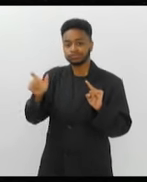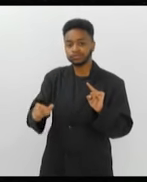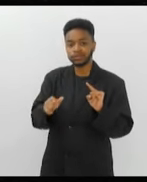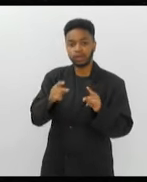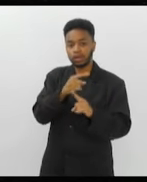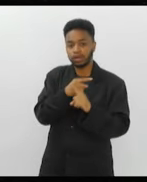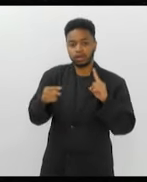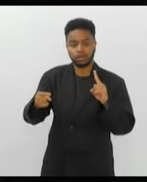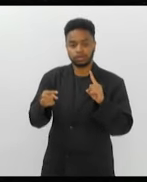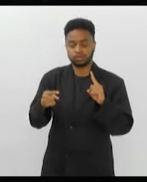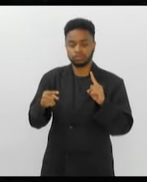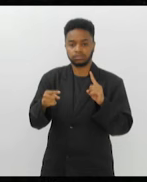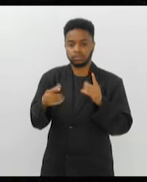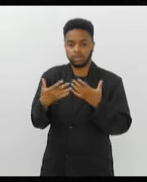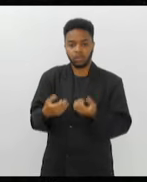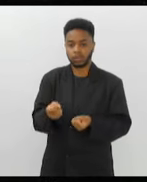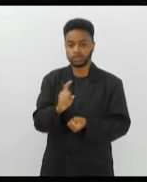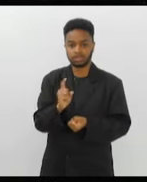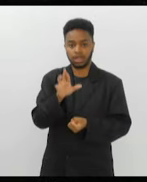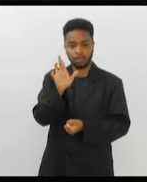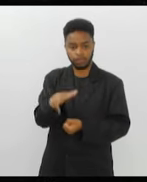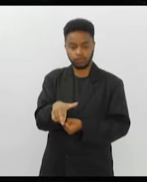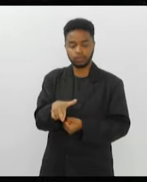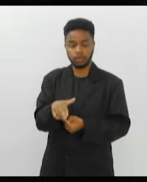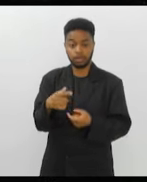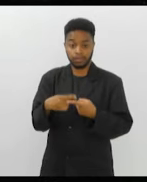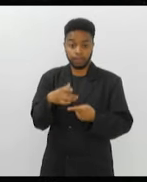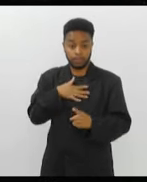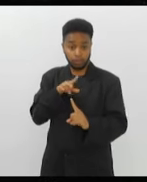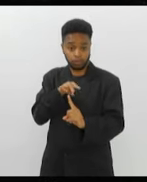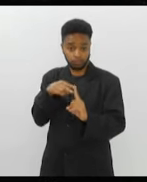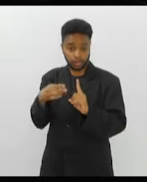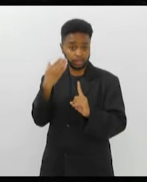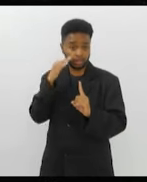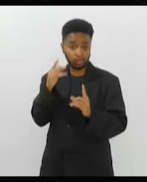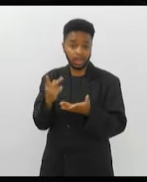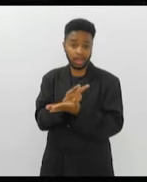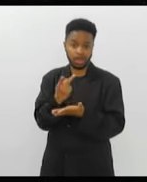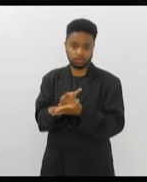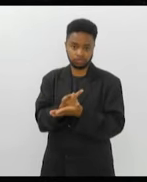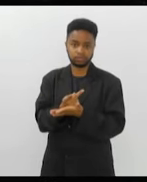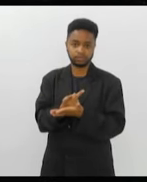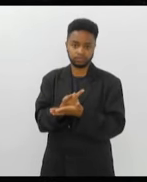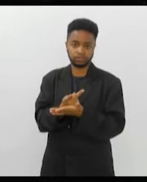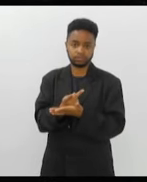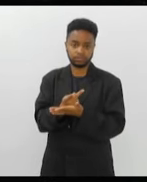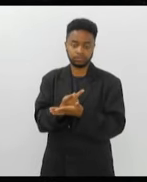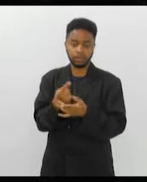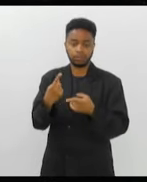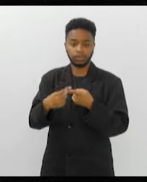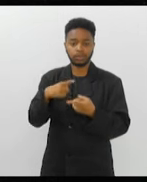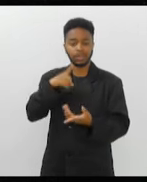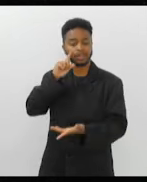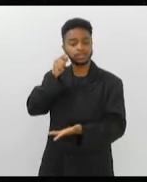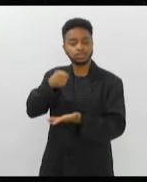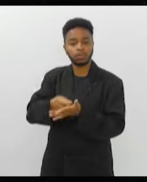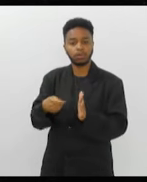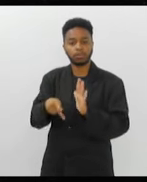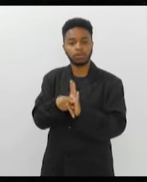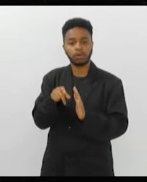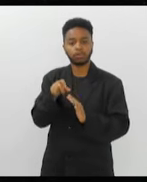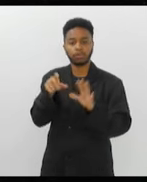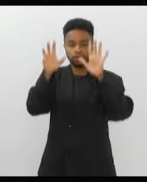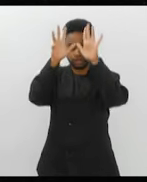Poder Executivo, interpretando, no meu entendimento, erradamente, uma decisão do Supremo